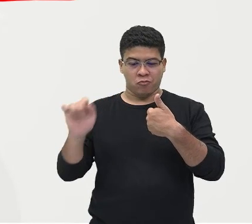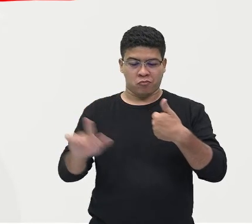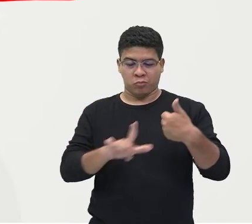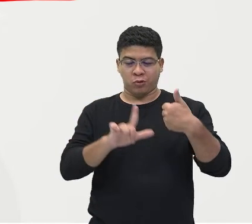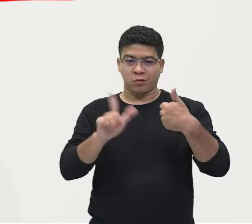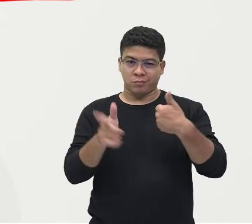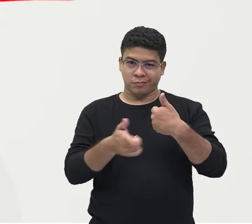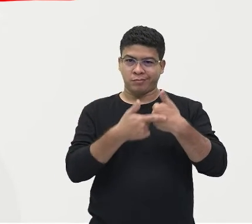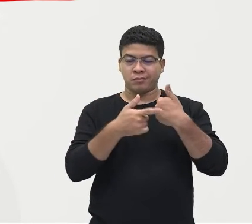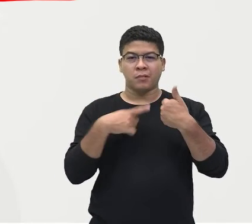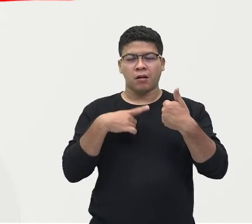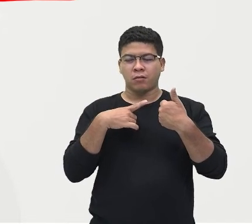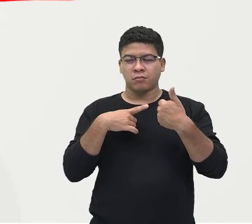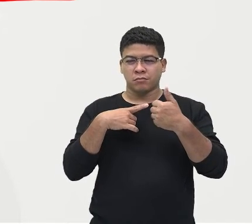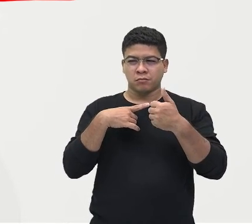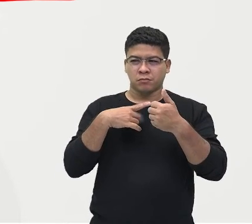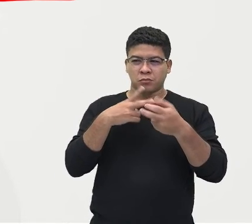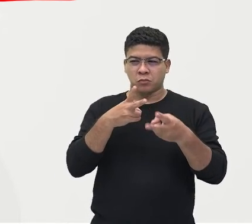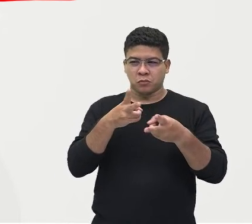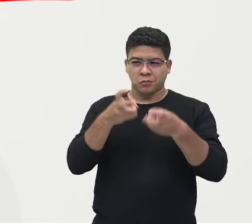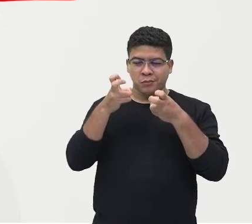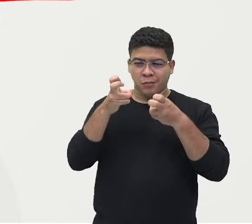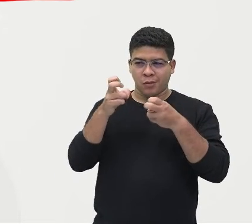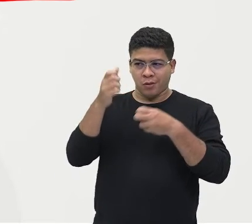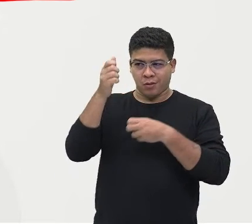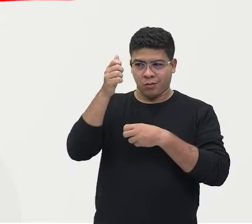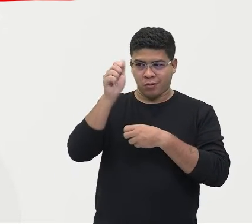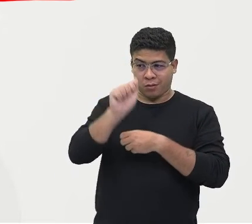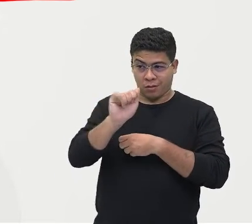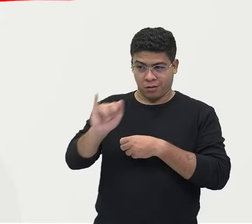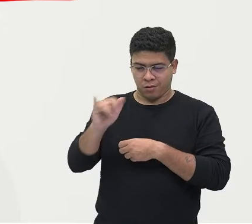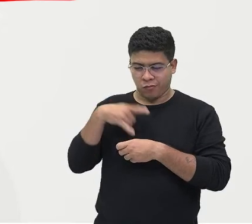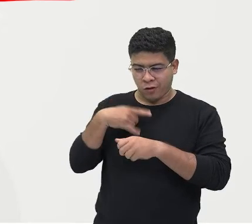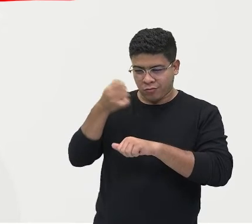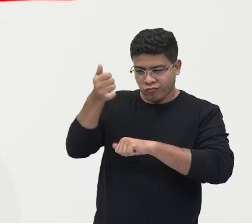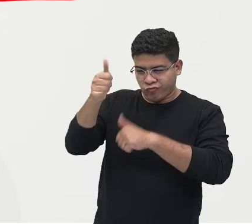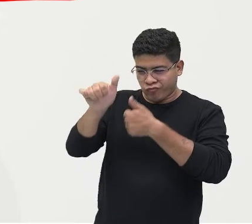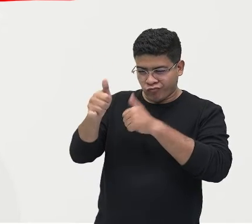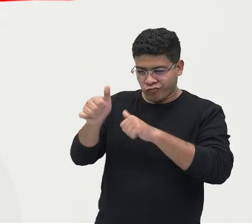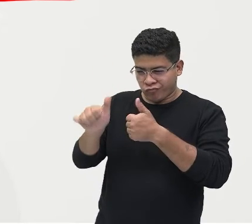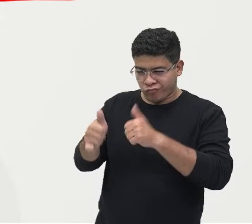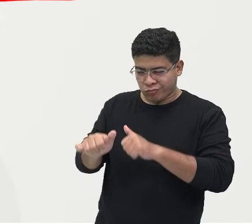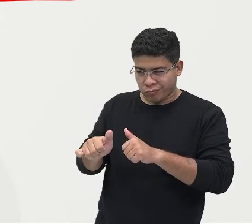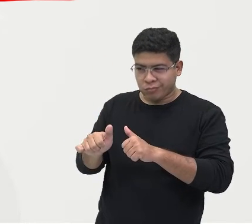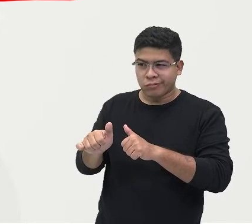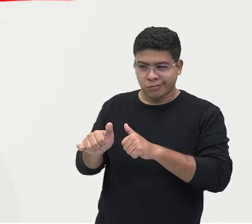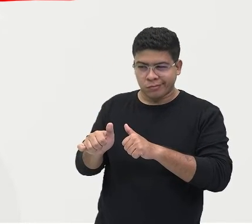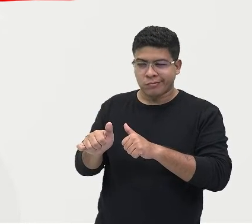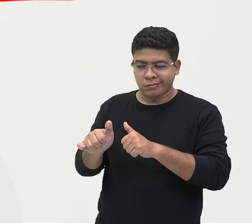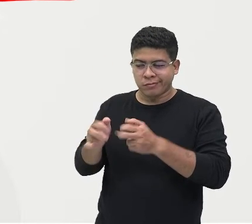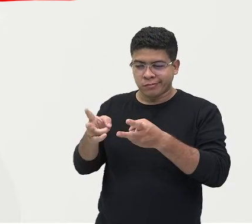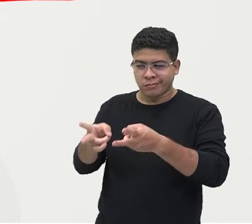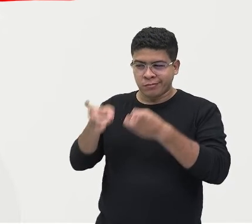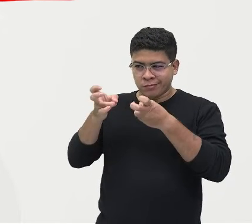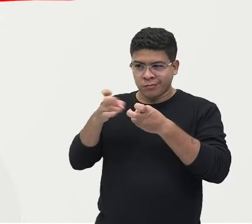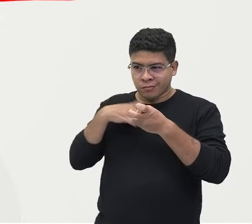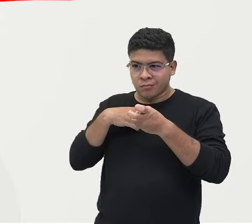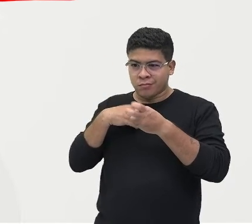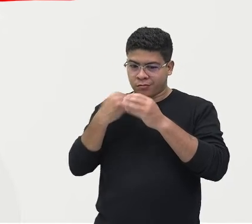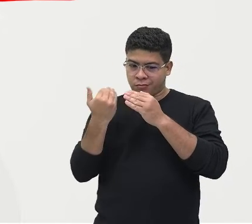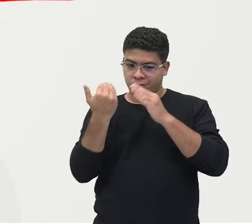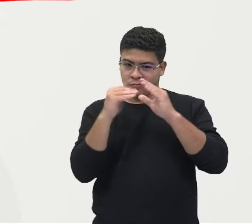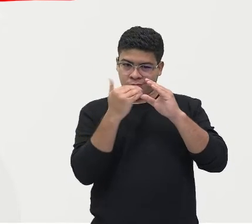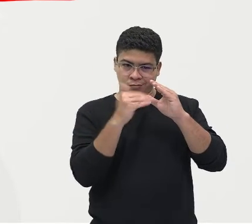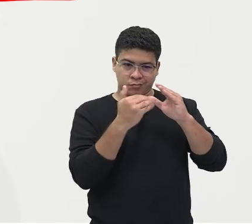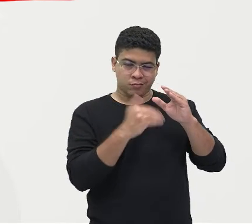uma análise das coisas que você gosta. Ou seja, ele vai recomendando para você coisas de acordo com o que